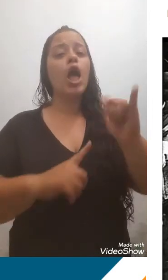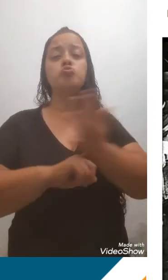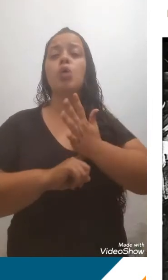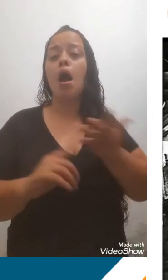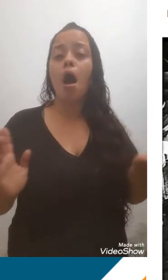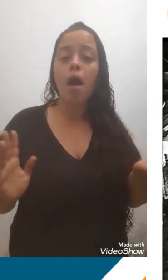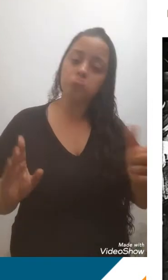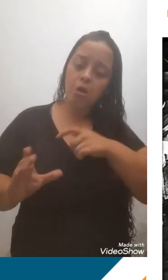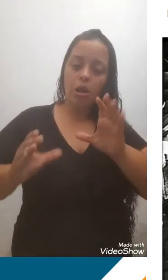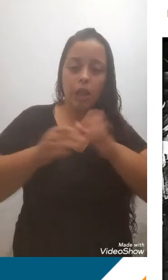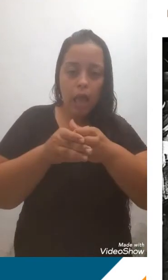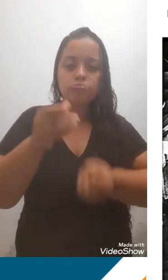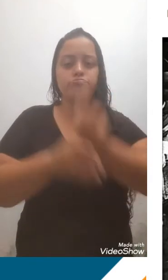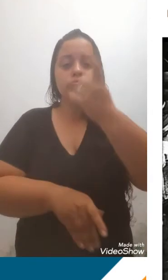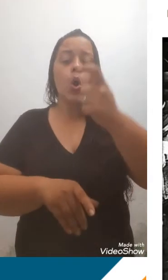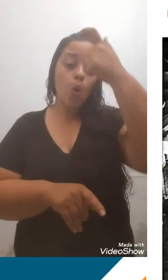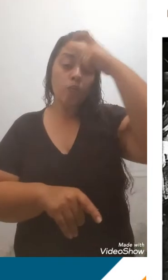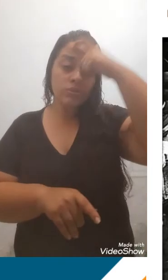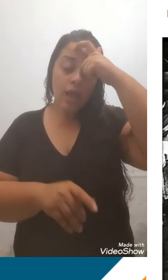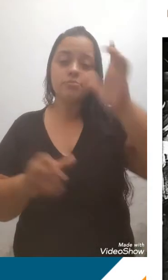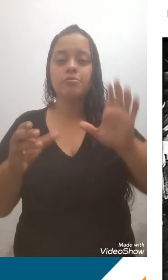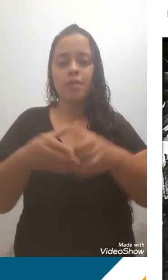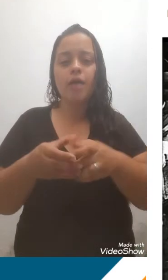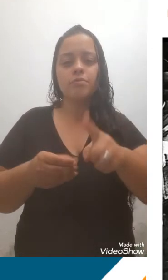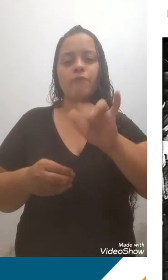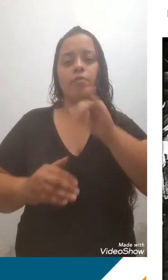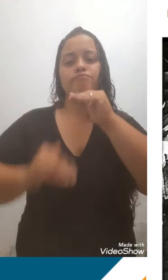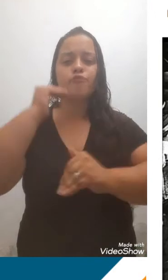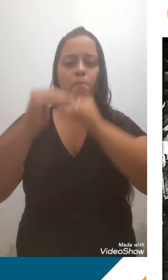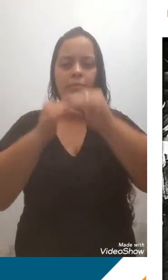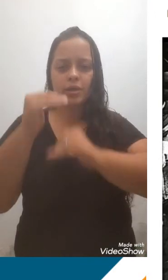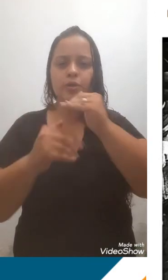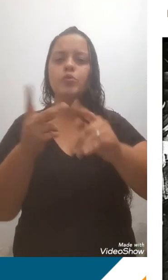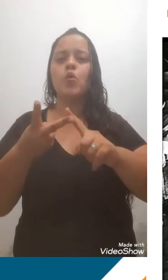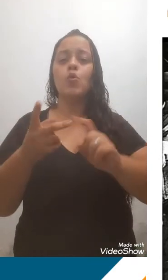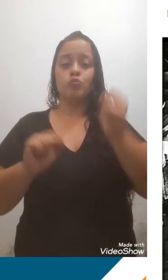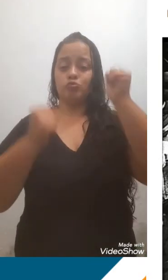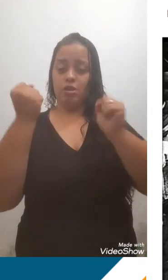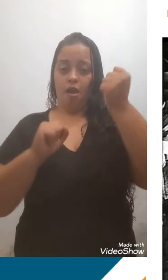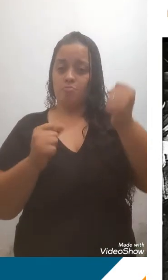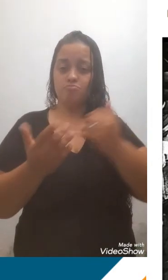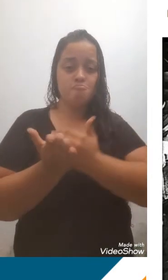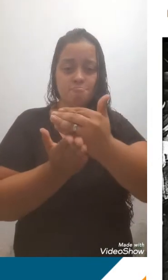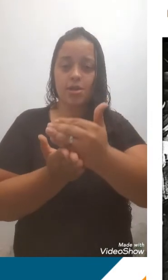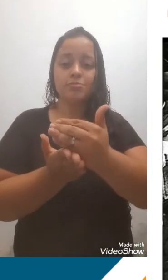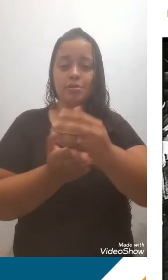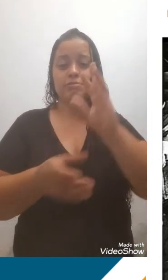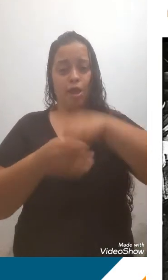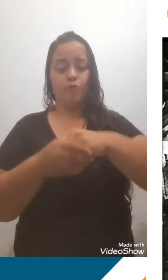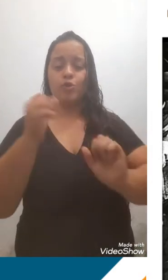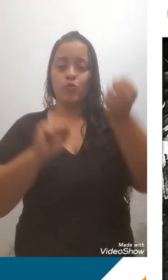somos uma classe. Então essa consciência de classe ela vai se formando no processo, né, industrial, no processo dentro